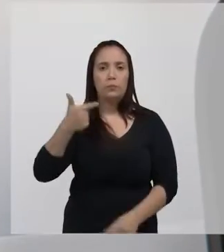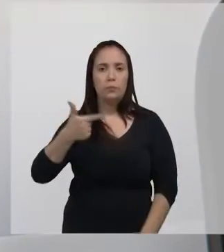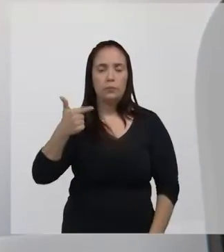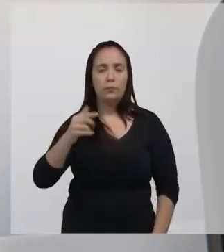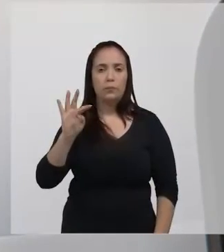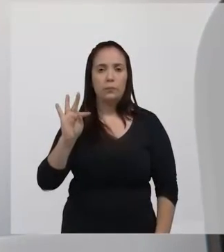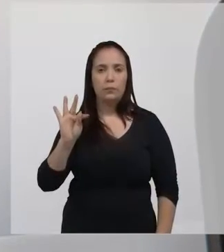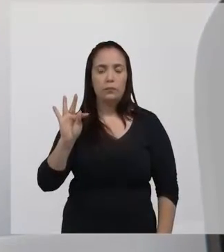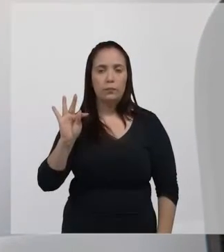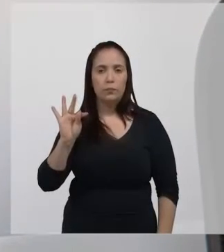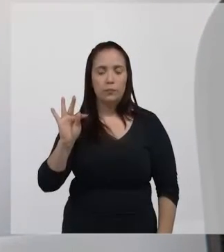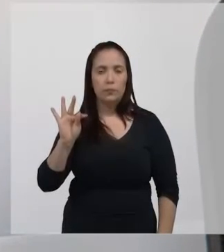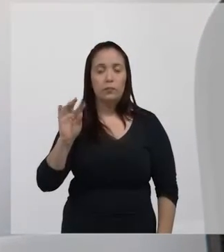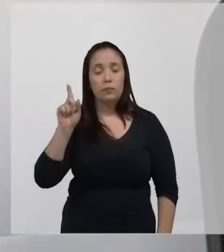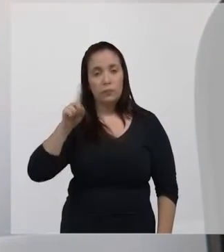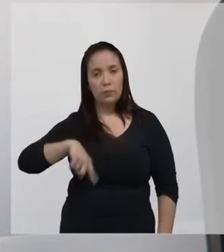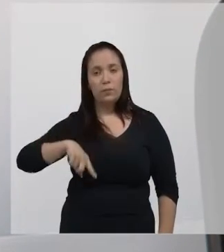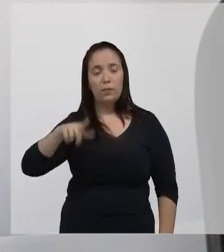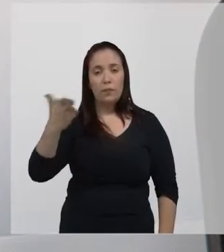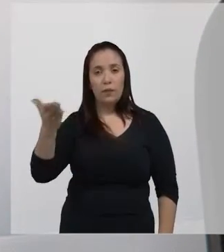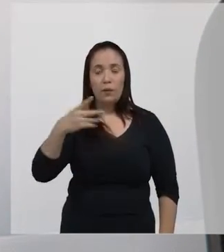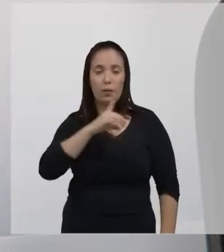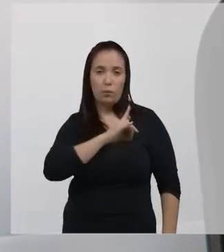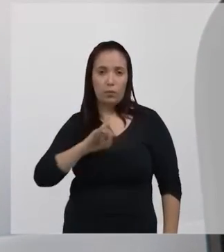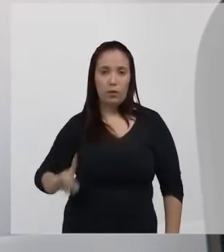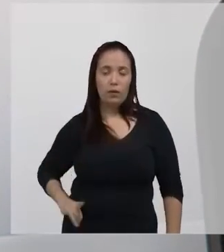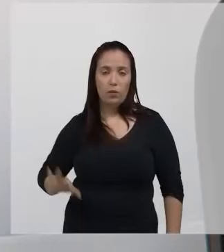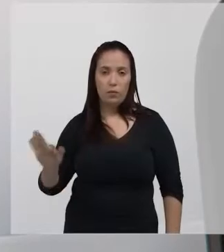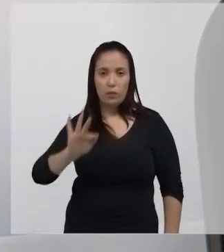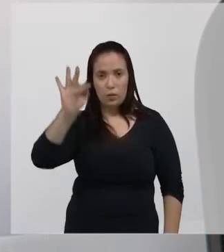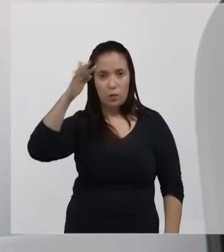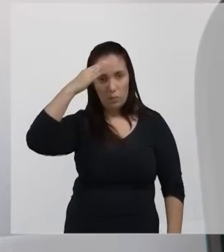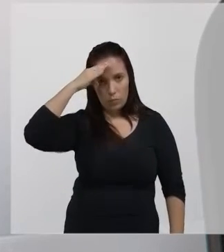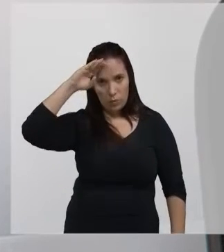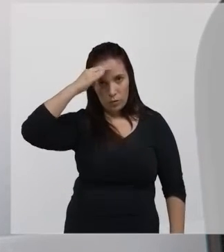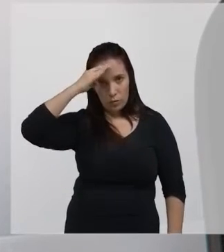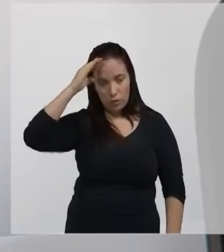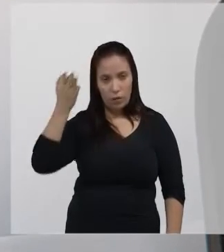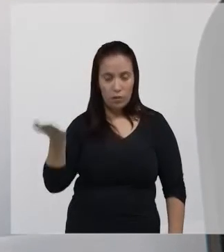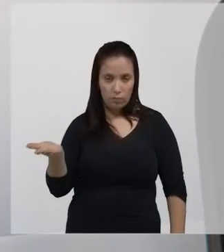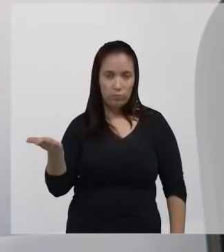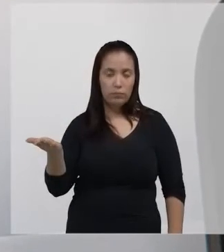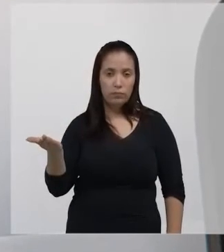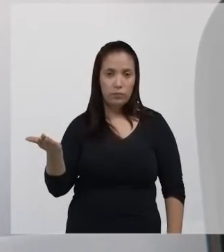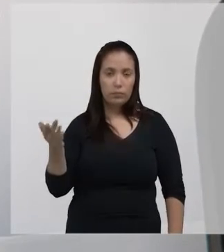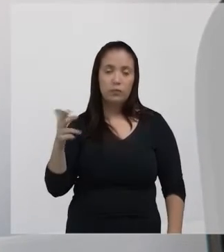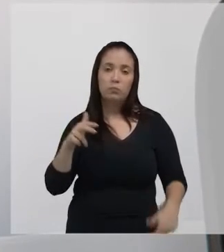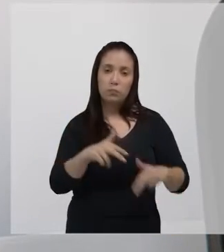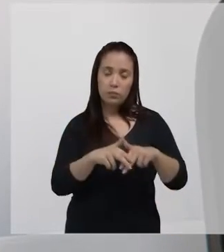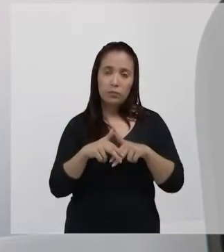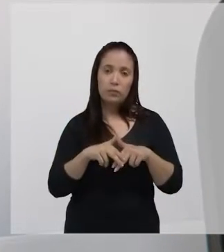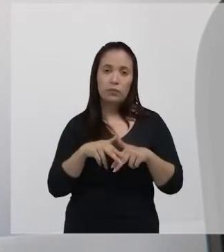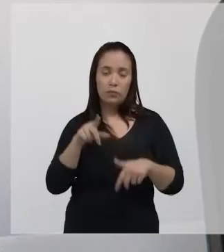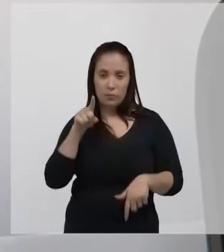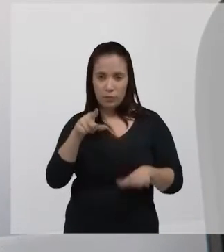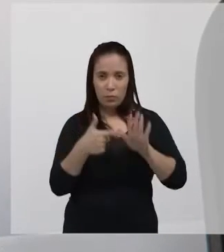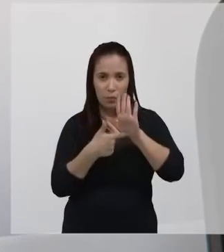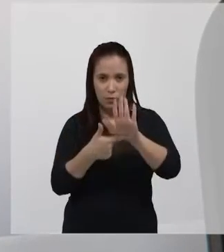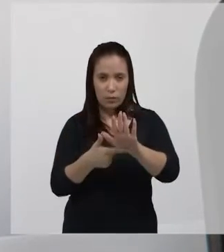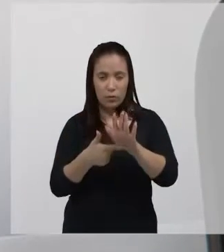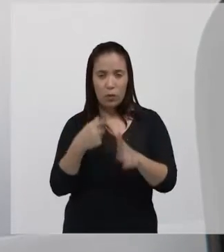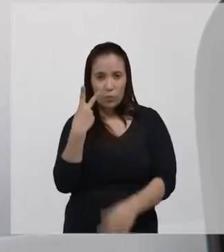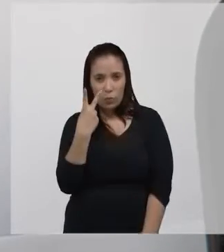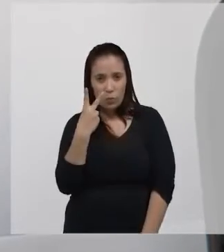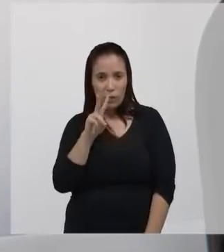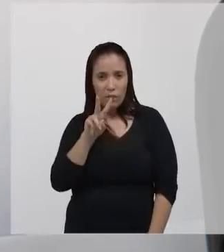liderado pelo deputado federal Jair Messias Bolsonaro, que por esse cenário aqui,